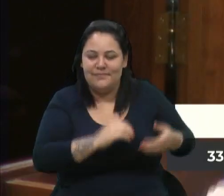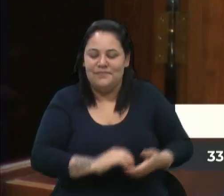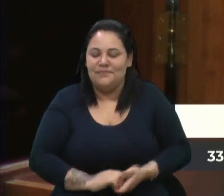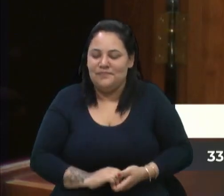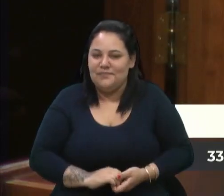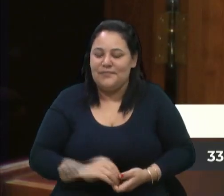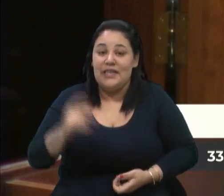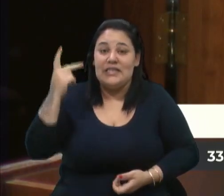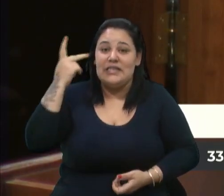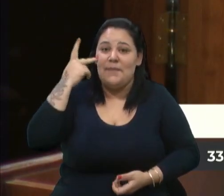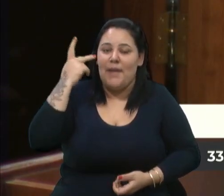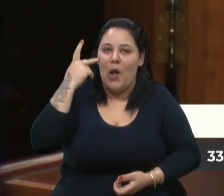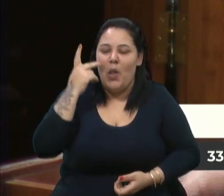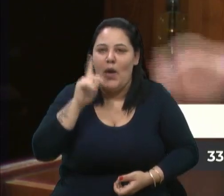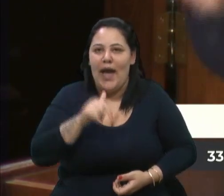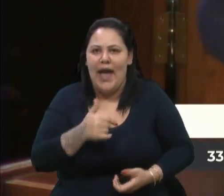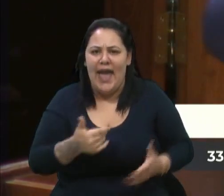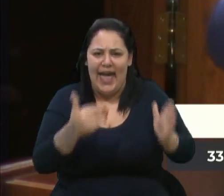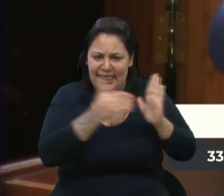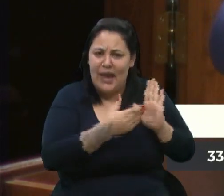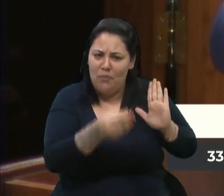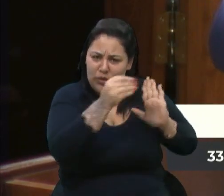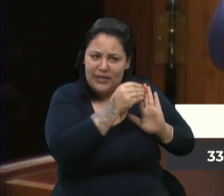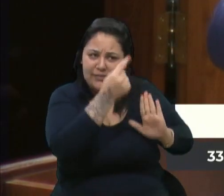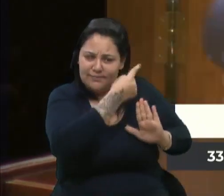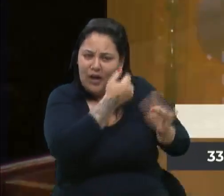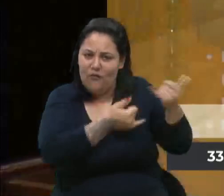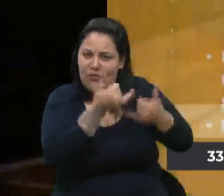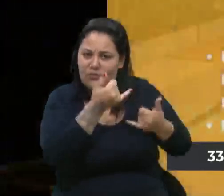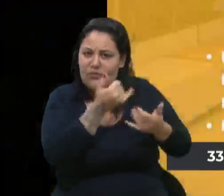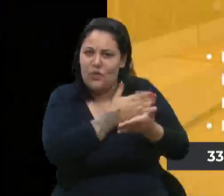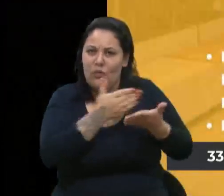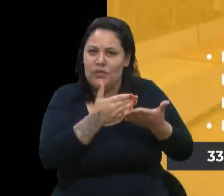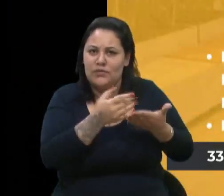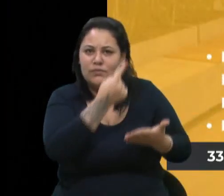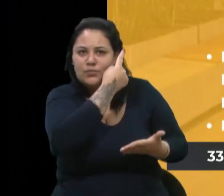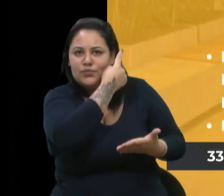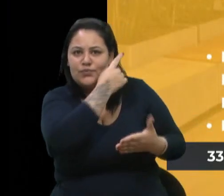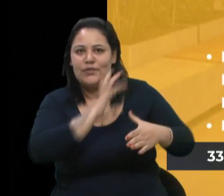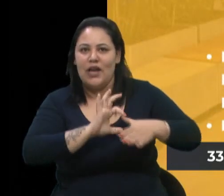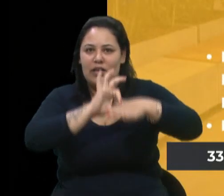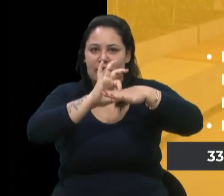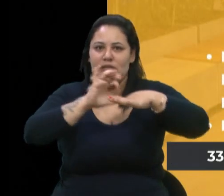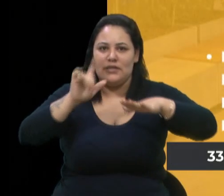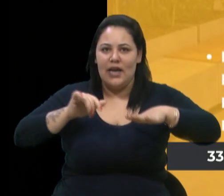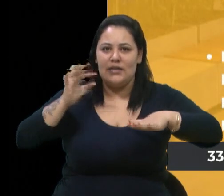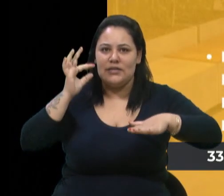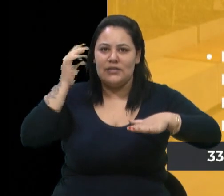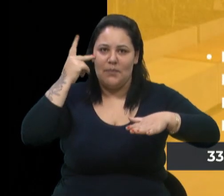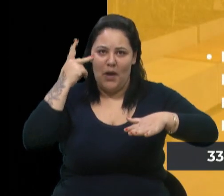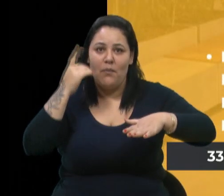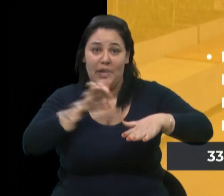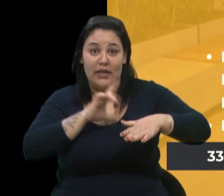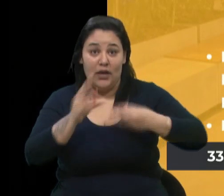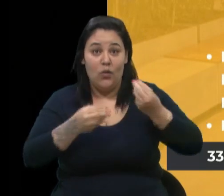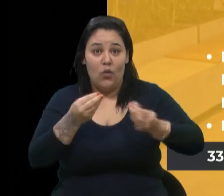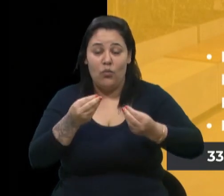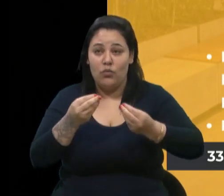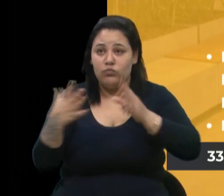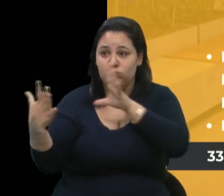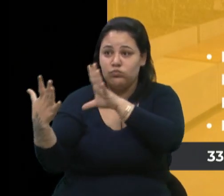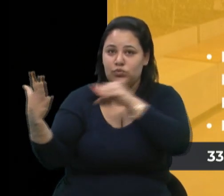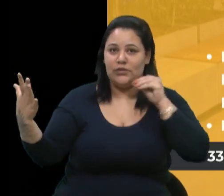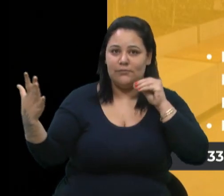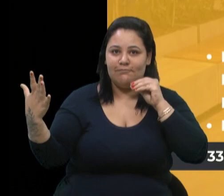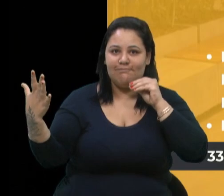São Paulo eu até coloquei essa informação no início, da liderança que é São Paulo, para a gente ter como referência, e eu acho que nós